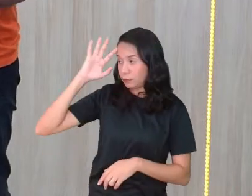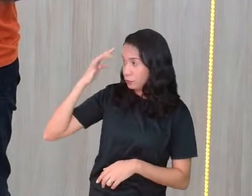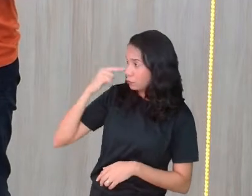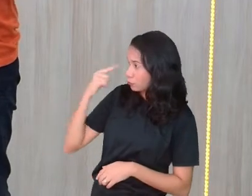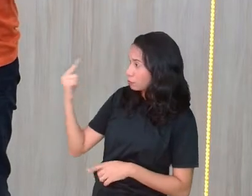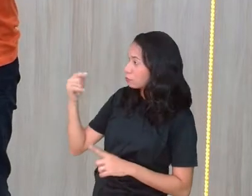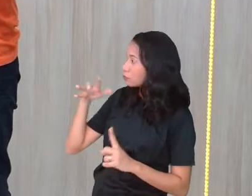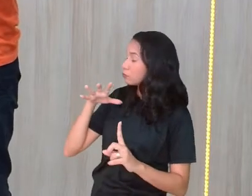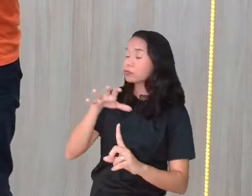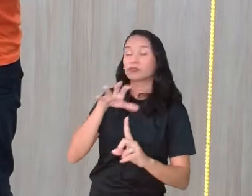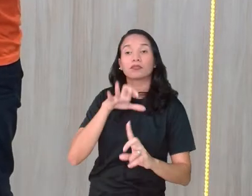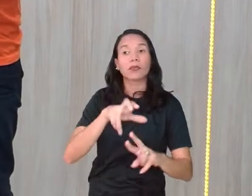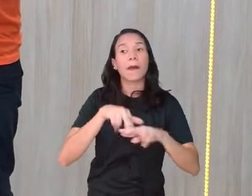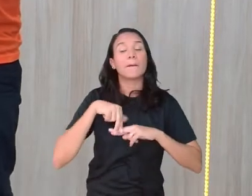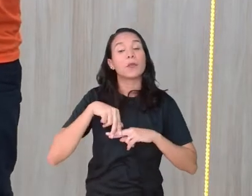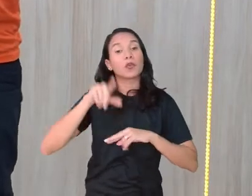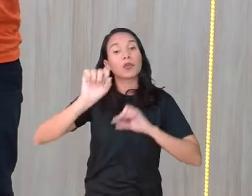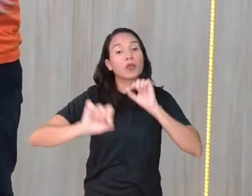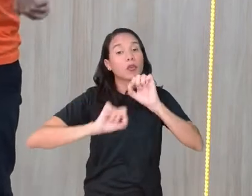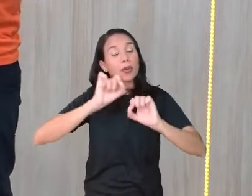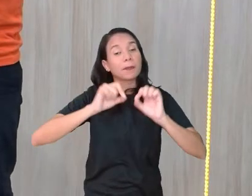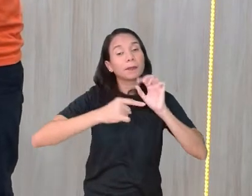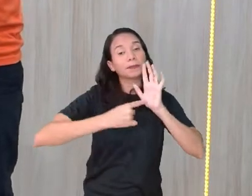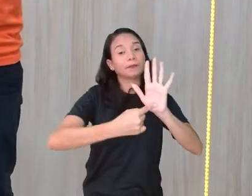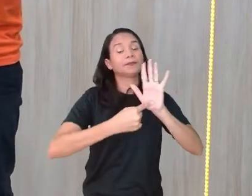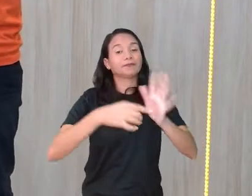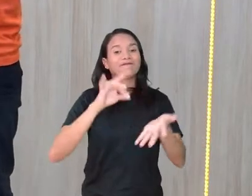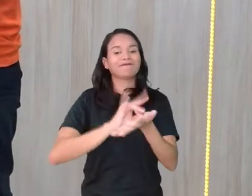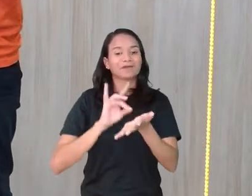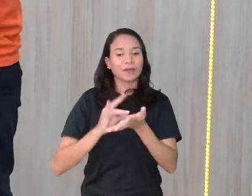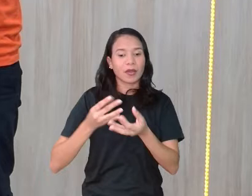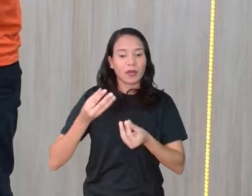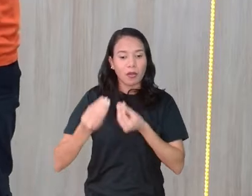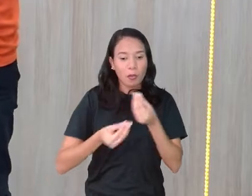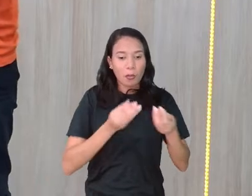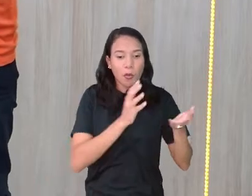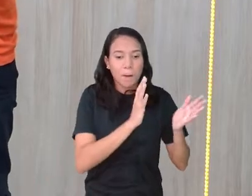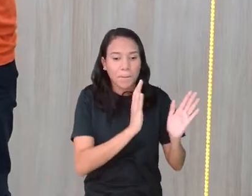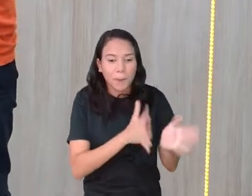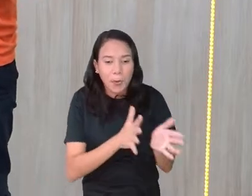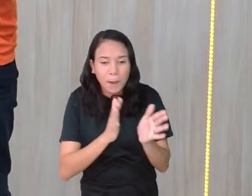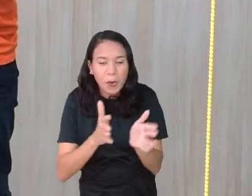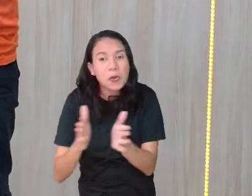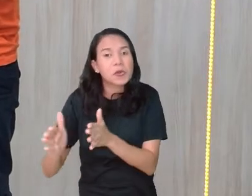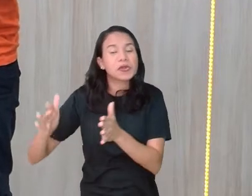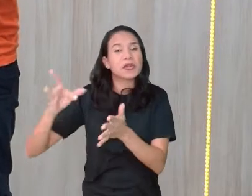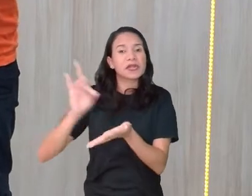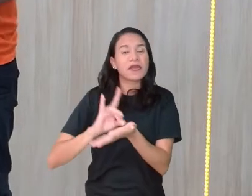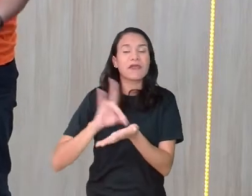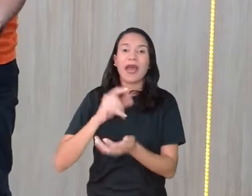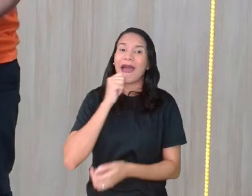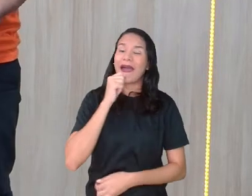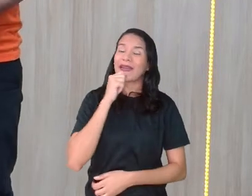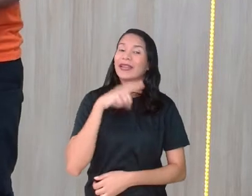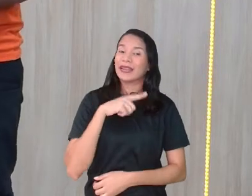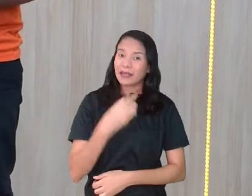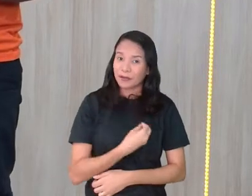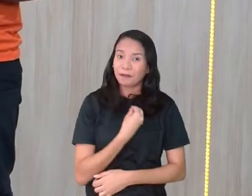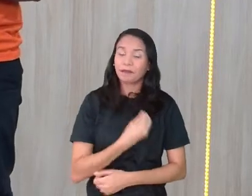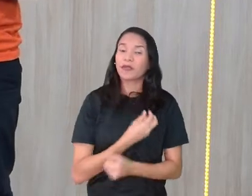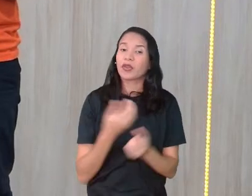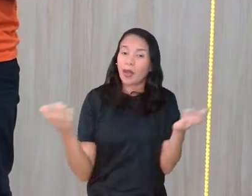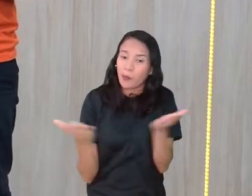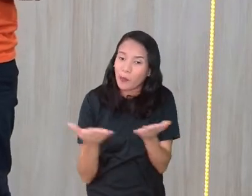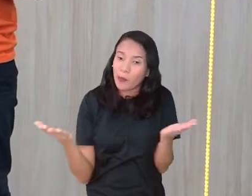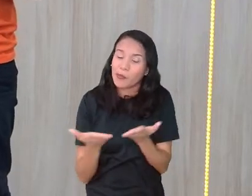Então, pessoal, isso vai gerar um processo aí que ele existe até hoje, né? Um